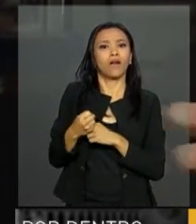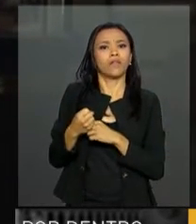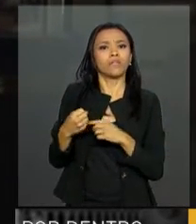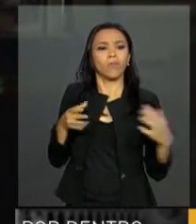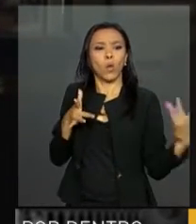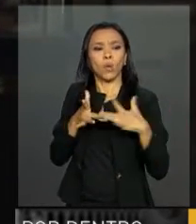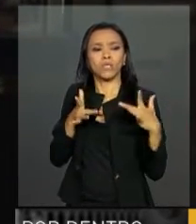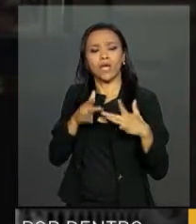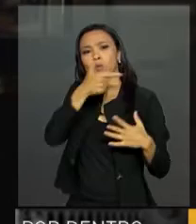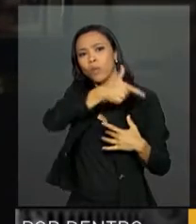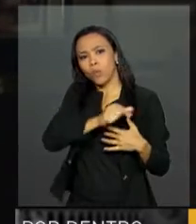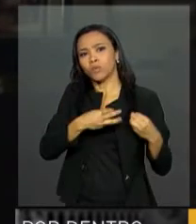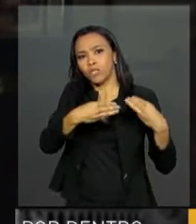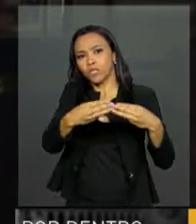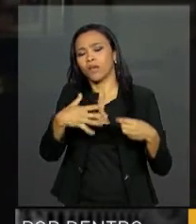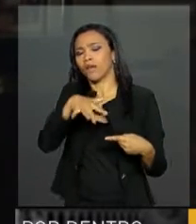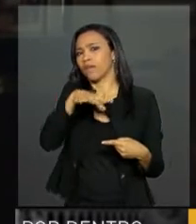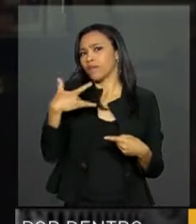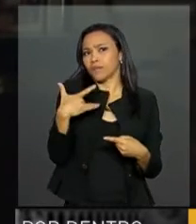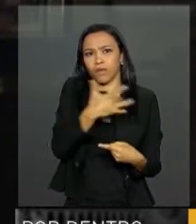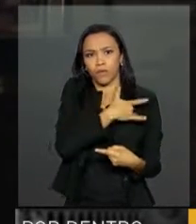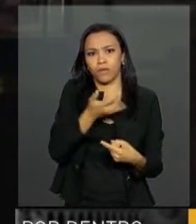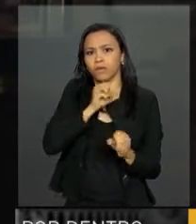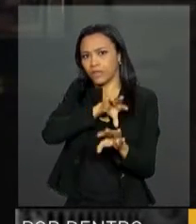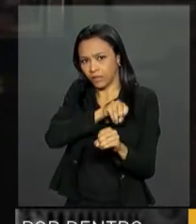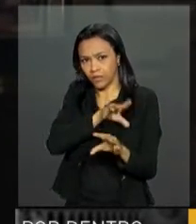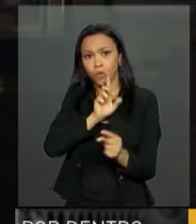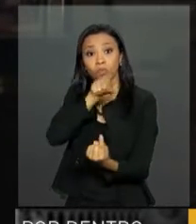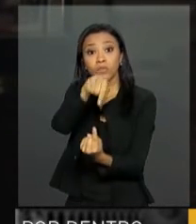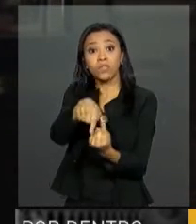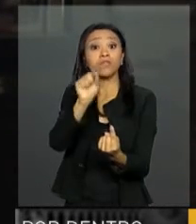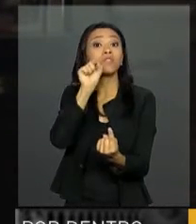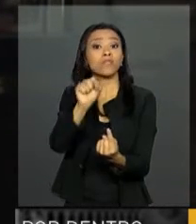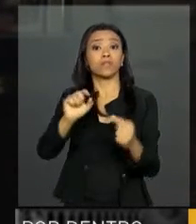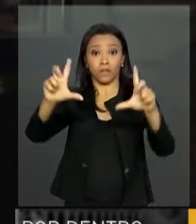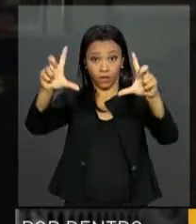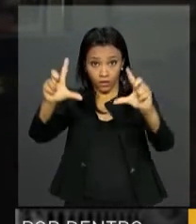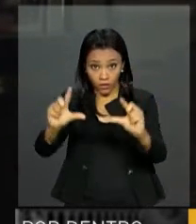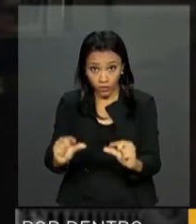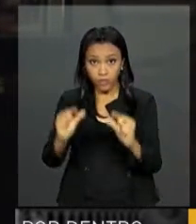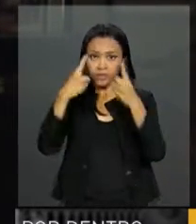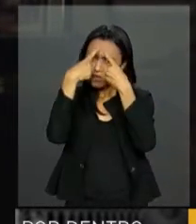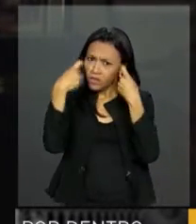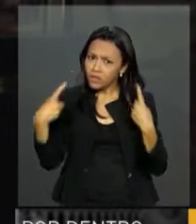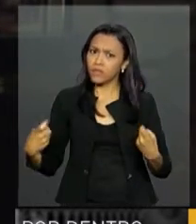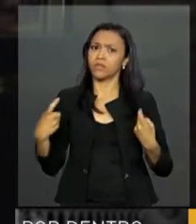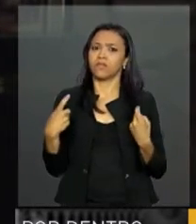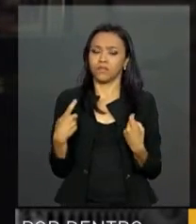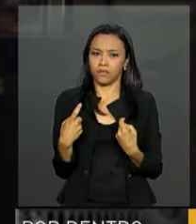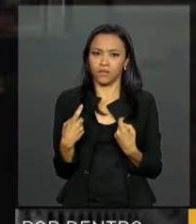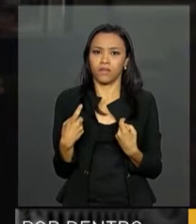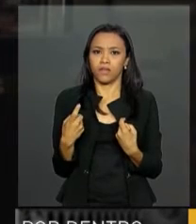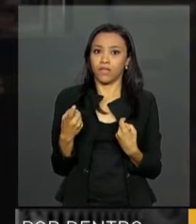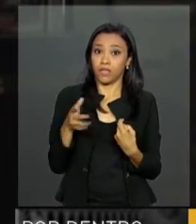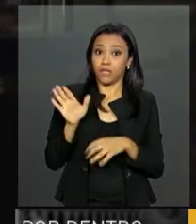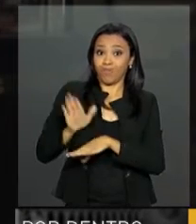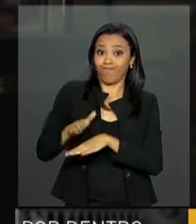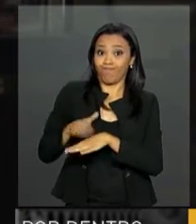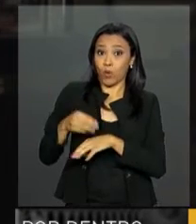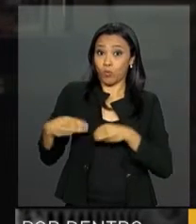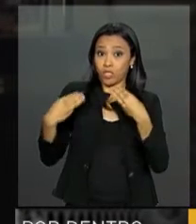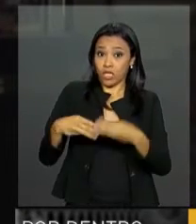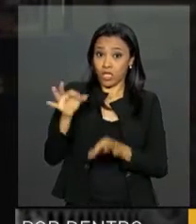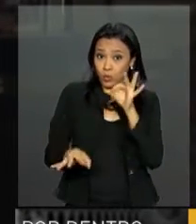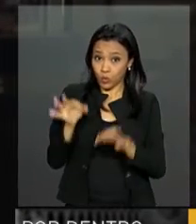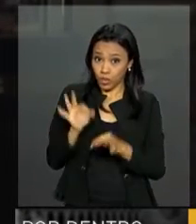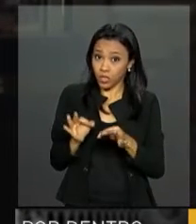também, saúde, educação, para reduzir a violência, enquanto que o Ministério da Justiça, através